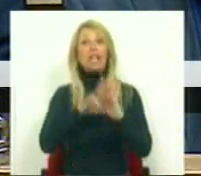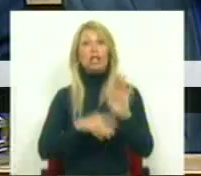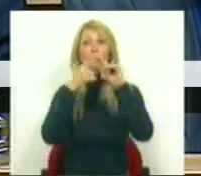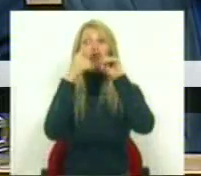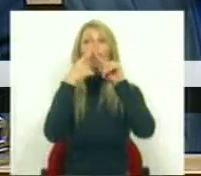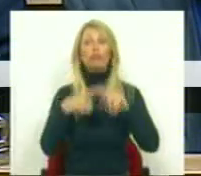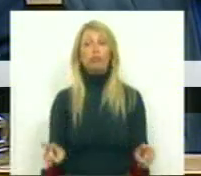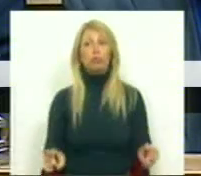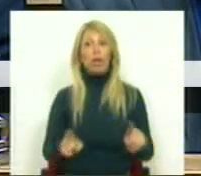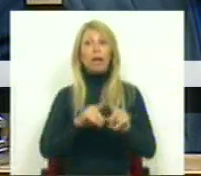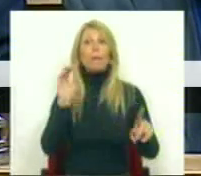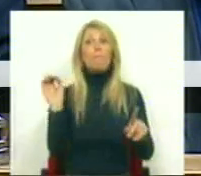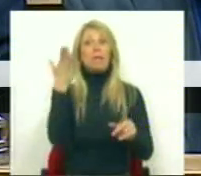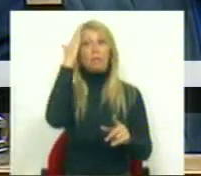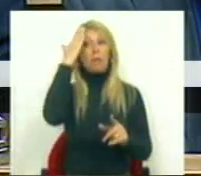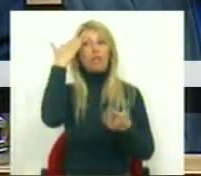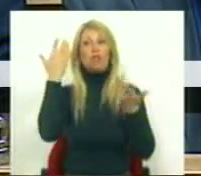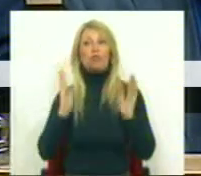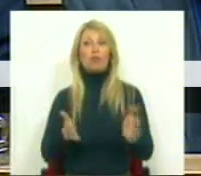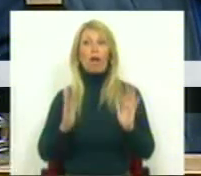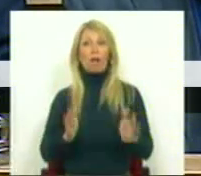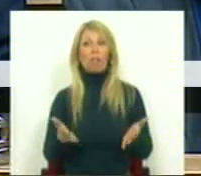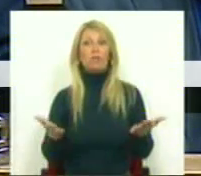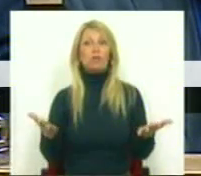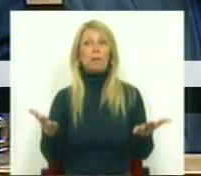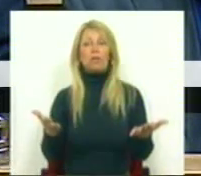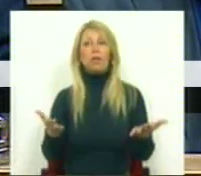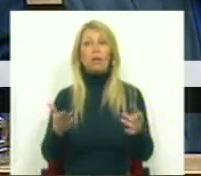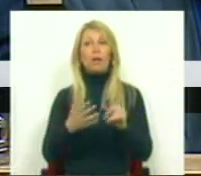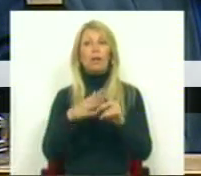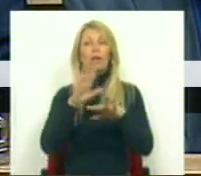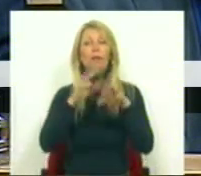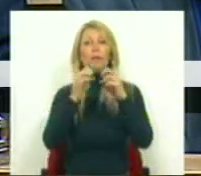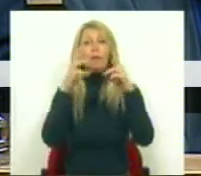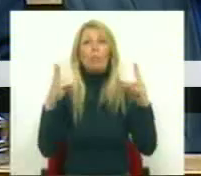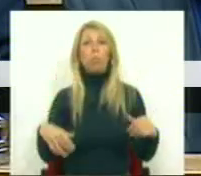estão inicialmente previstos para a ponte sobre o Tejo